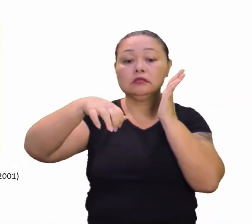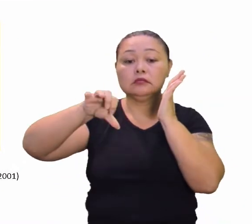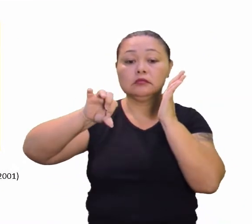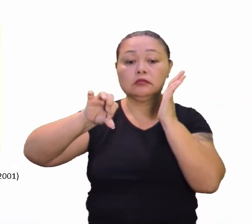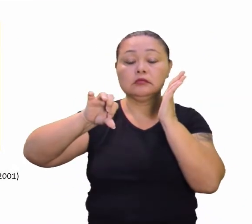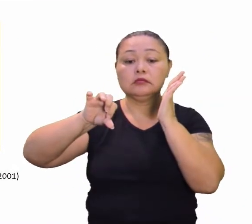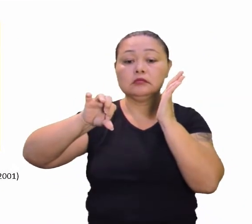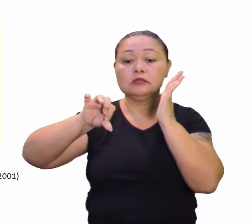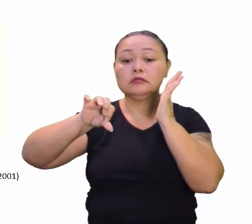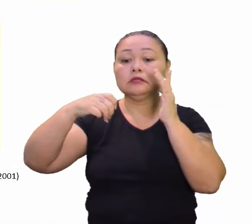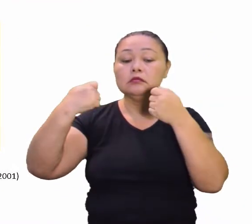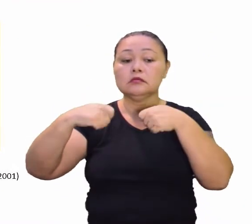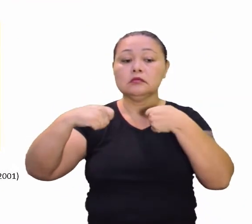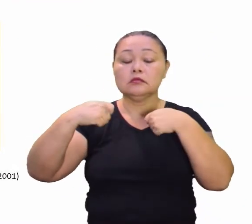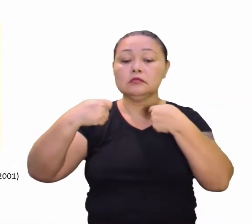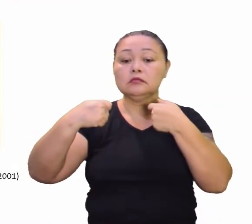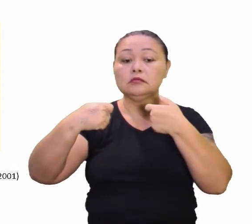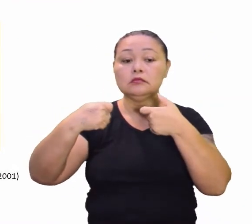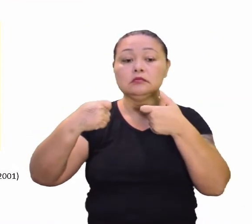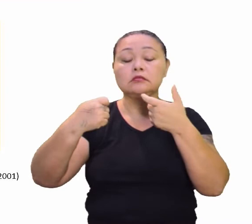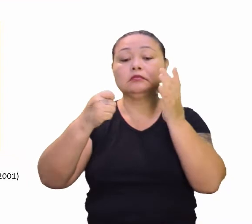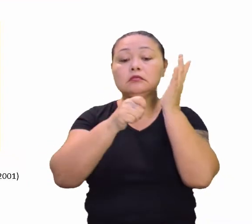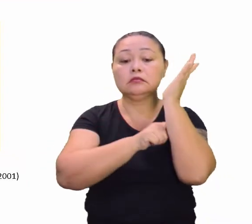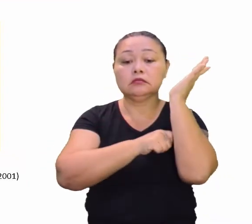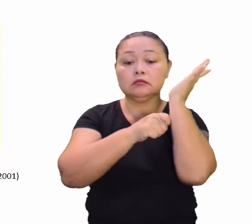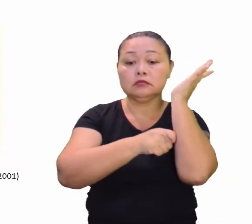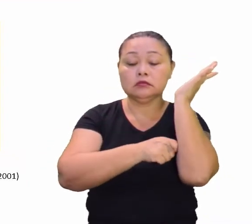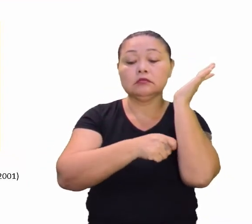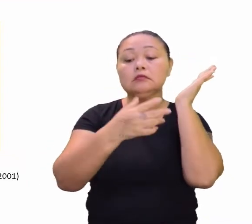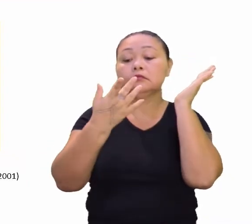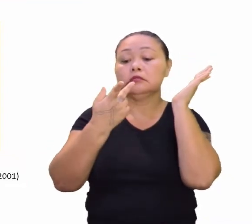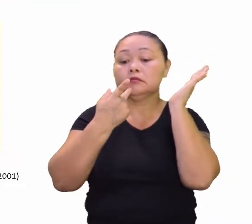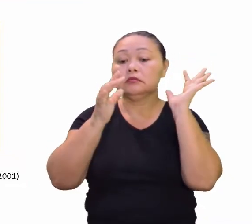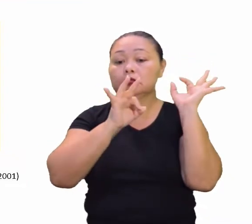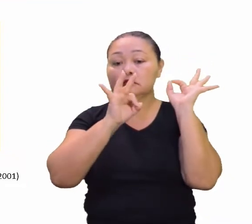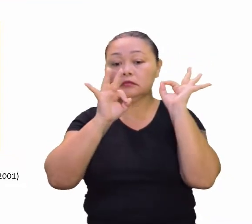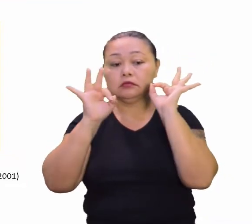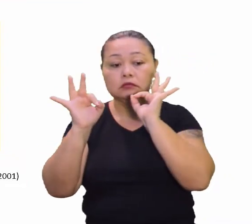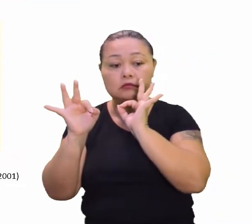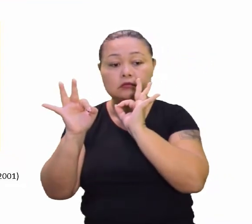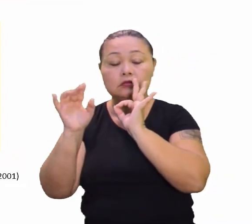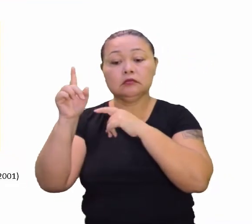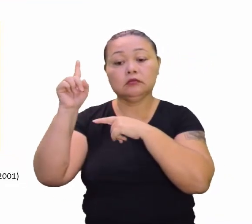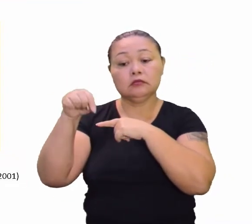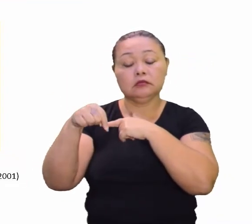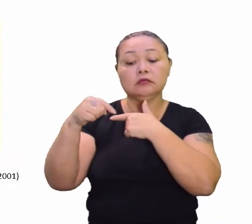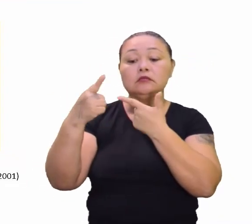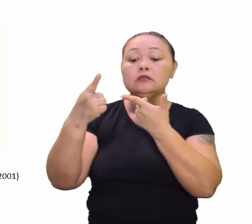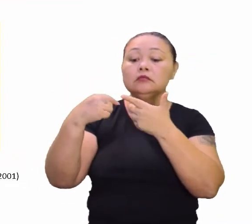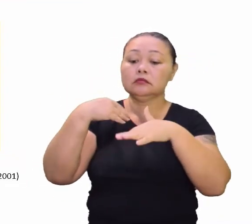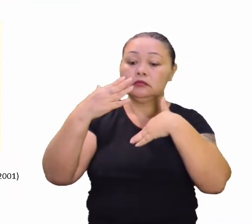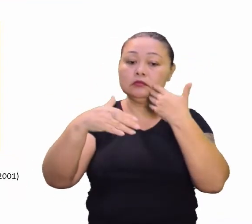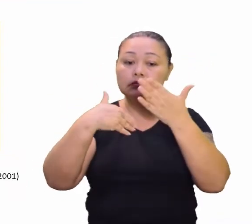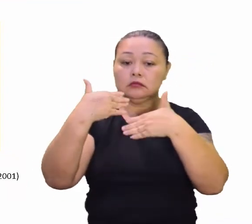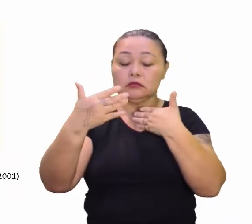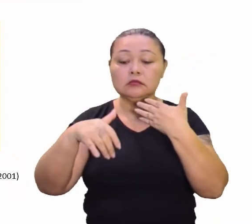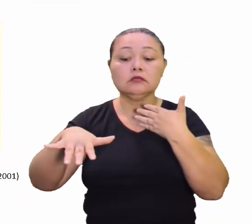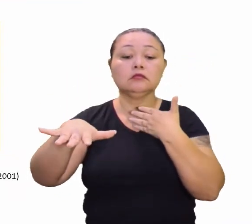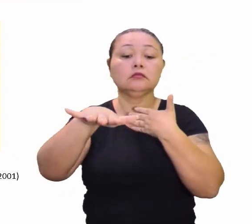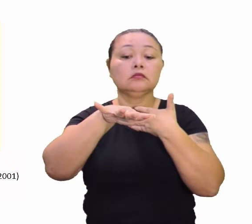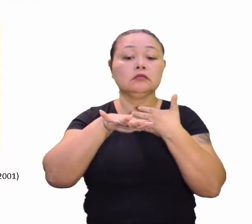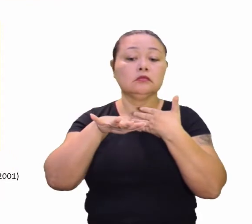XIX, nós temos aí a questão da borracha, falamos durante a aula que a borracha começou a ser desenvolvida aqui